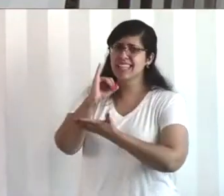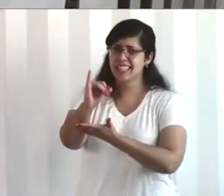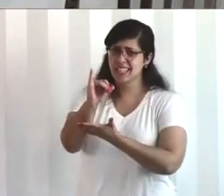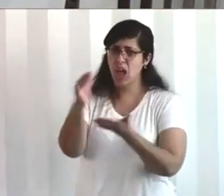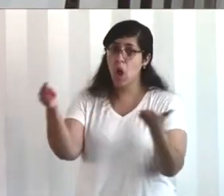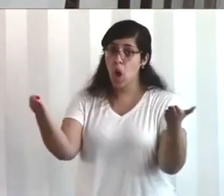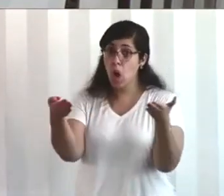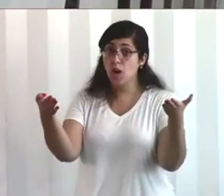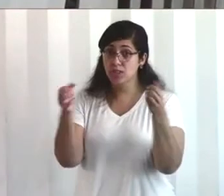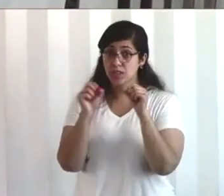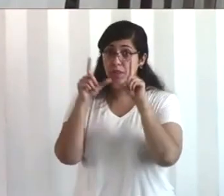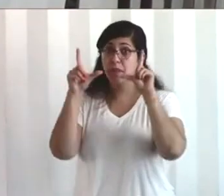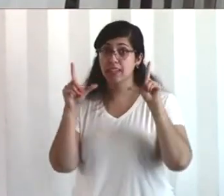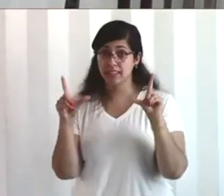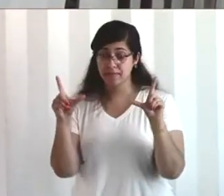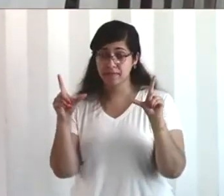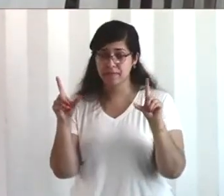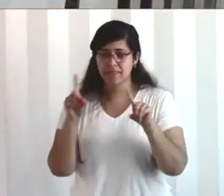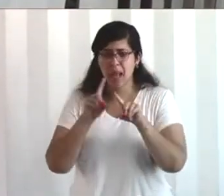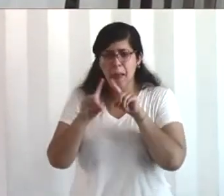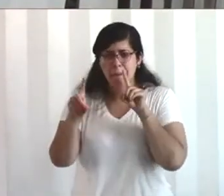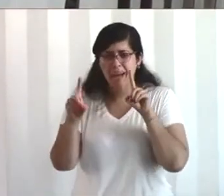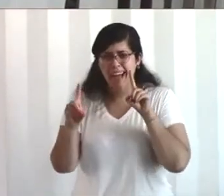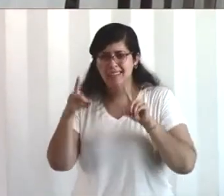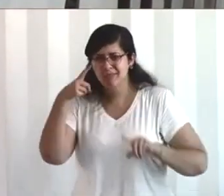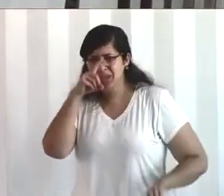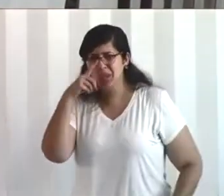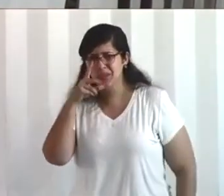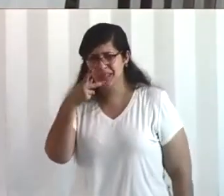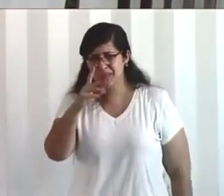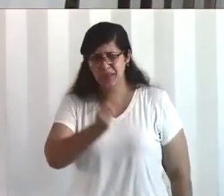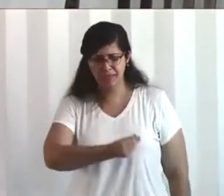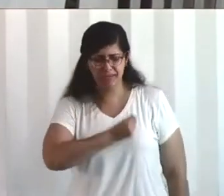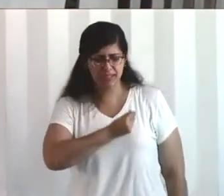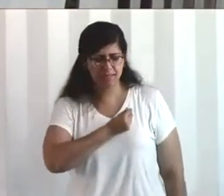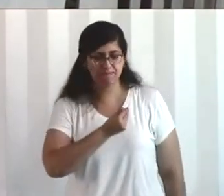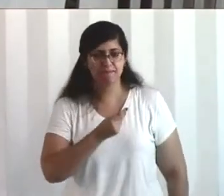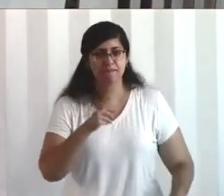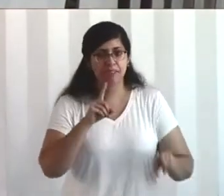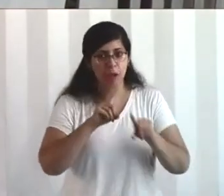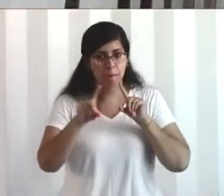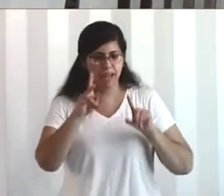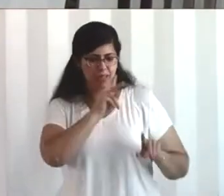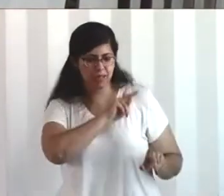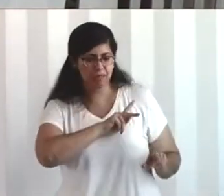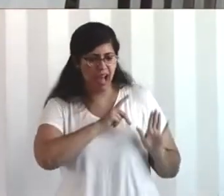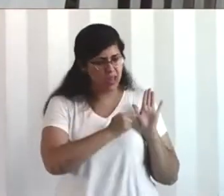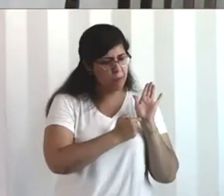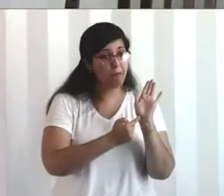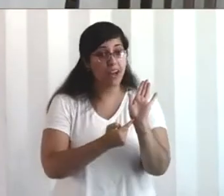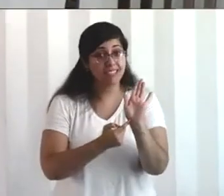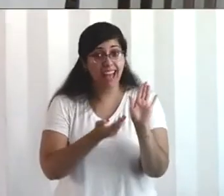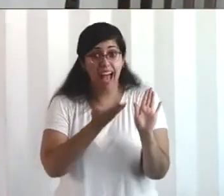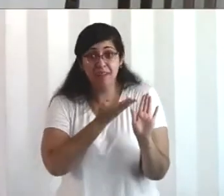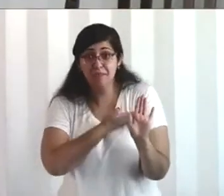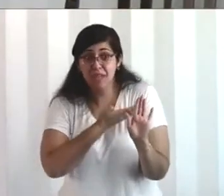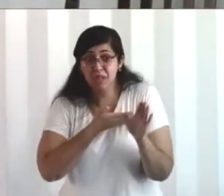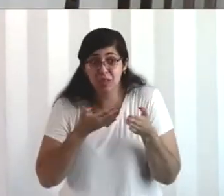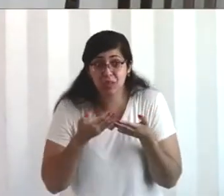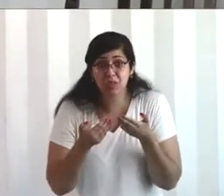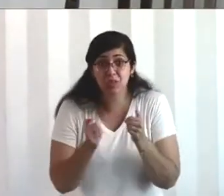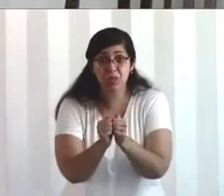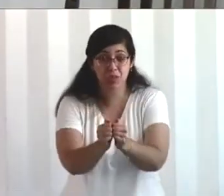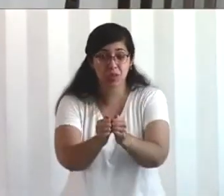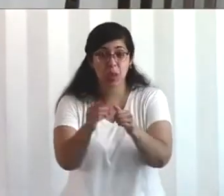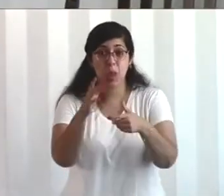nessa igreja, nessa manhã, mas está em dúvida sobre a sua caminhada cristã, veja o que Paulo e os seus amigos fizeram em Corinto pelo